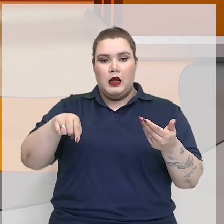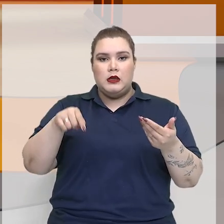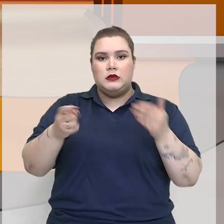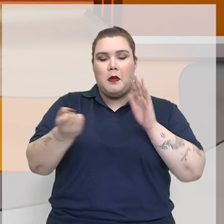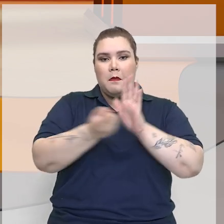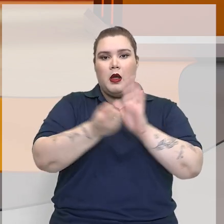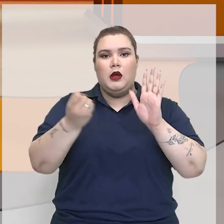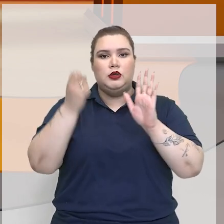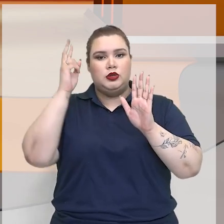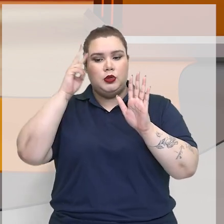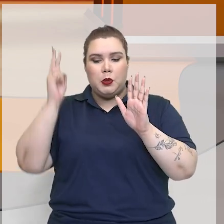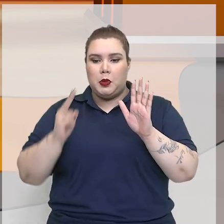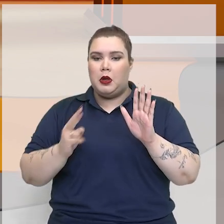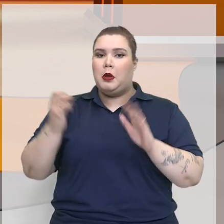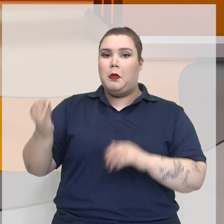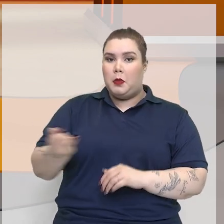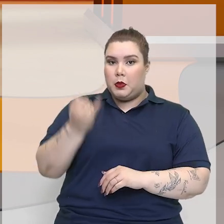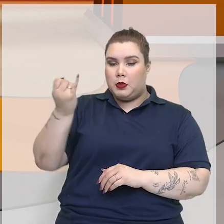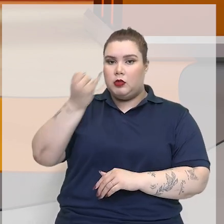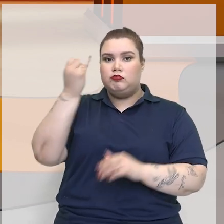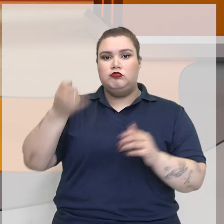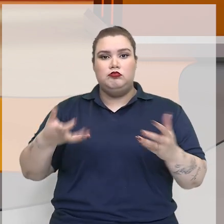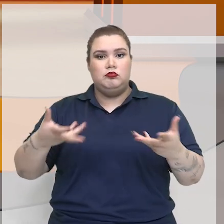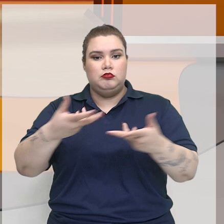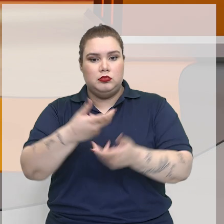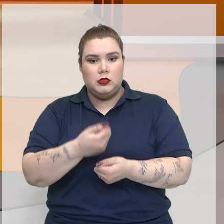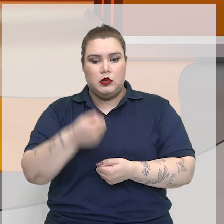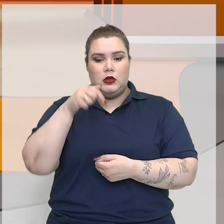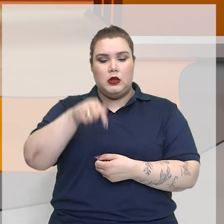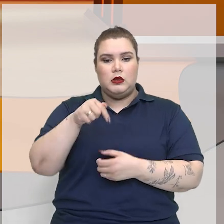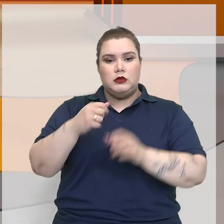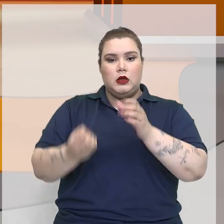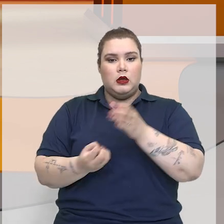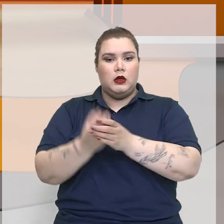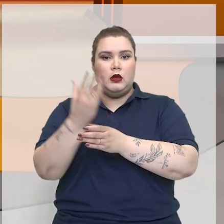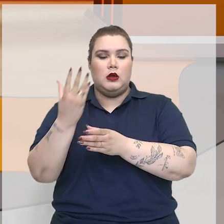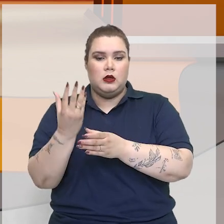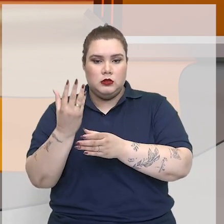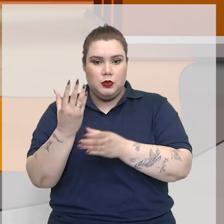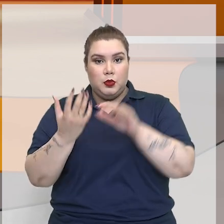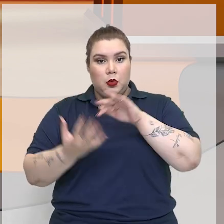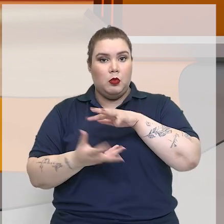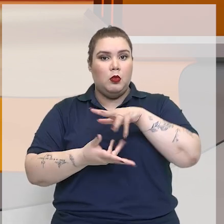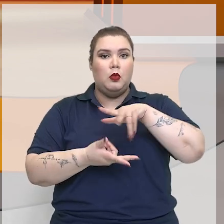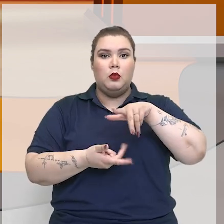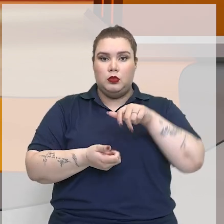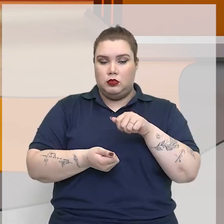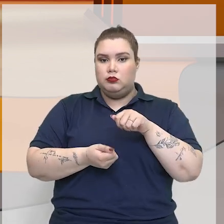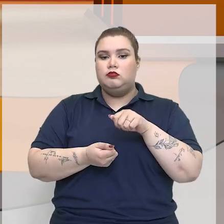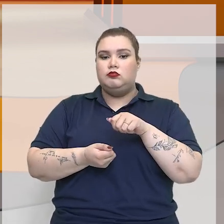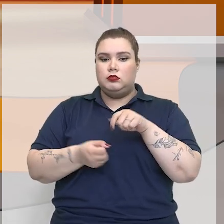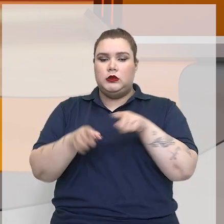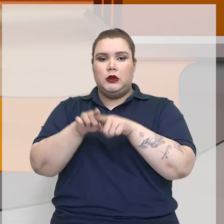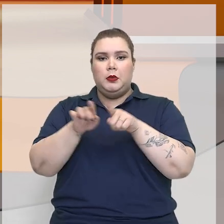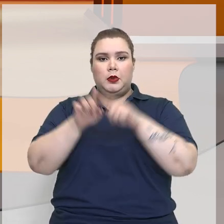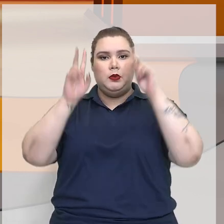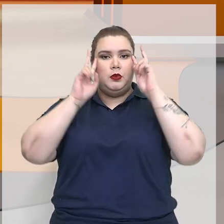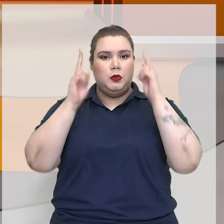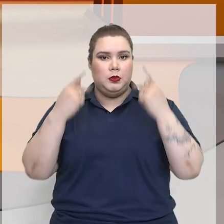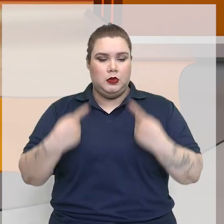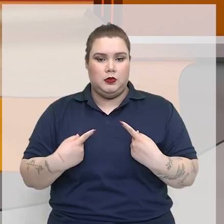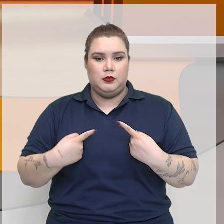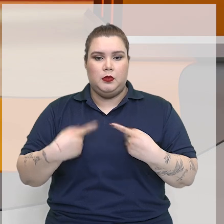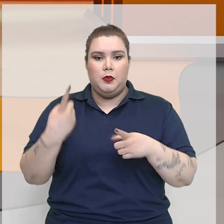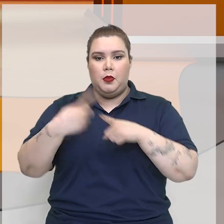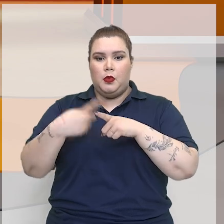herança muito importante dentro da construção do mundo e dos homens, né? Já